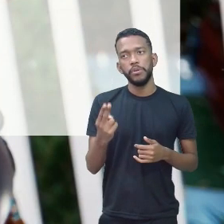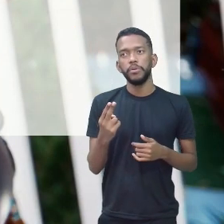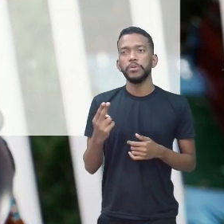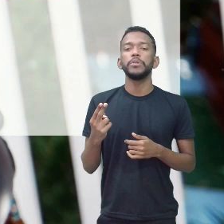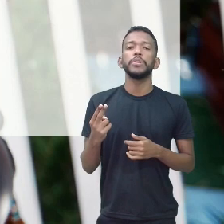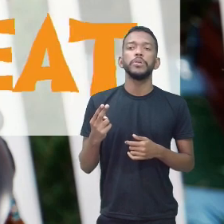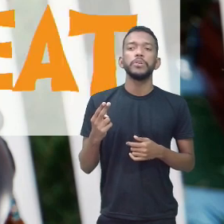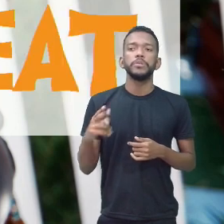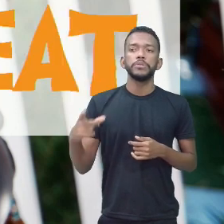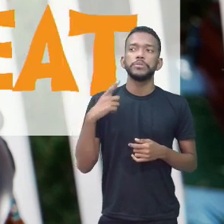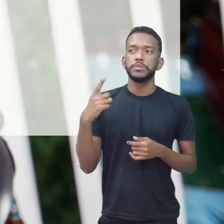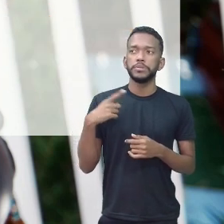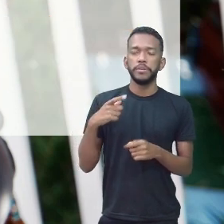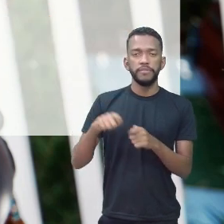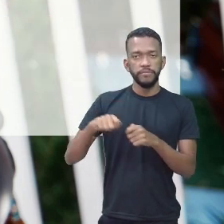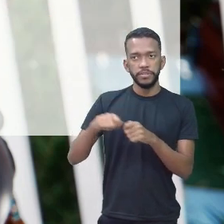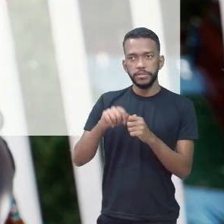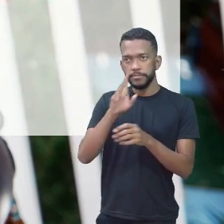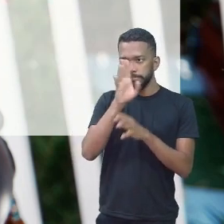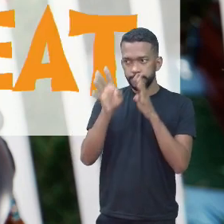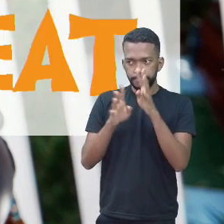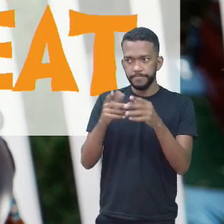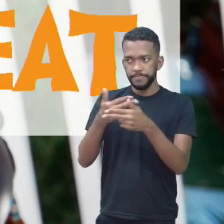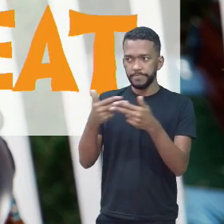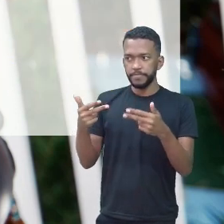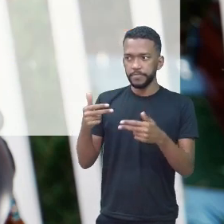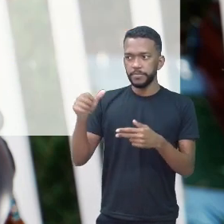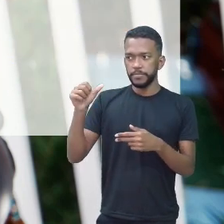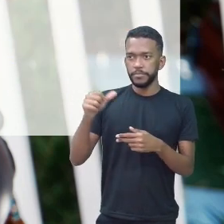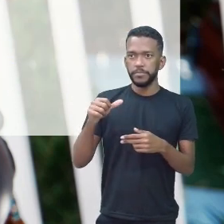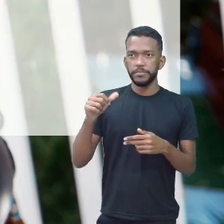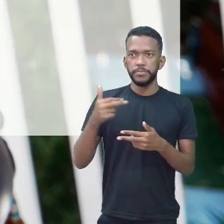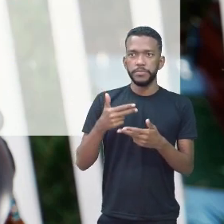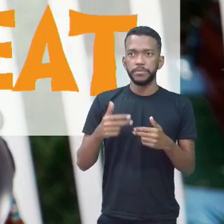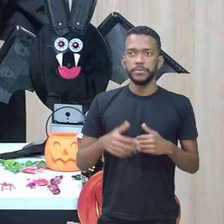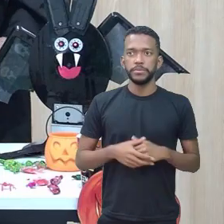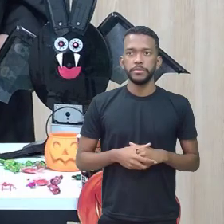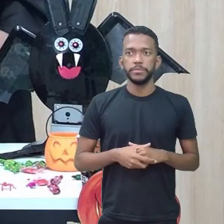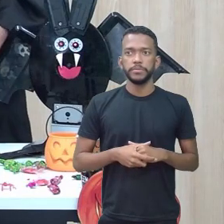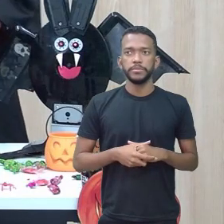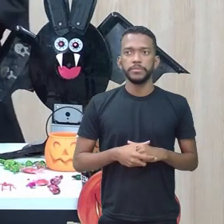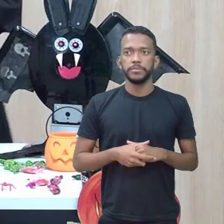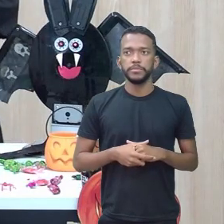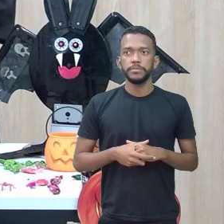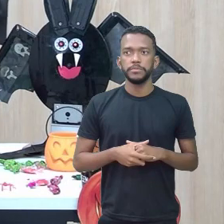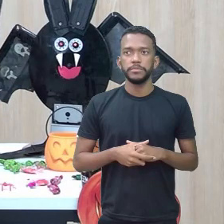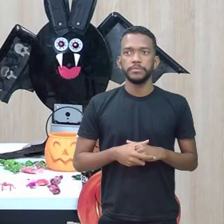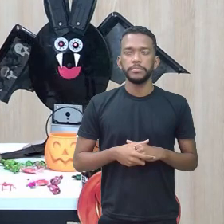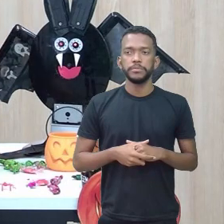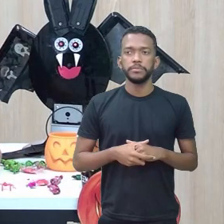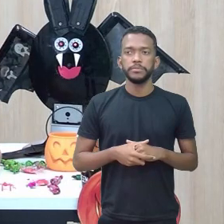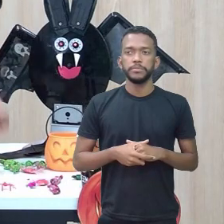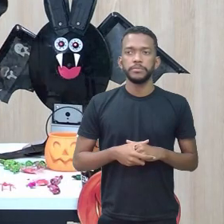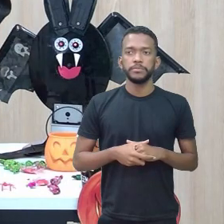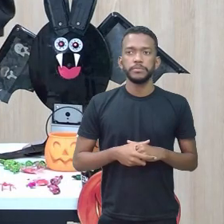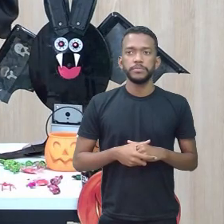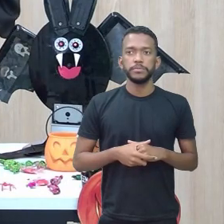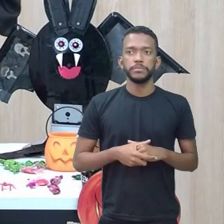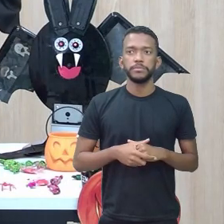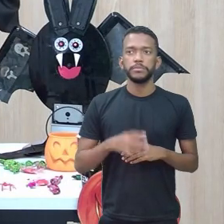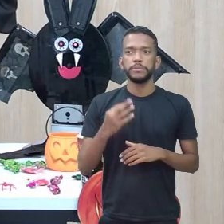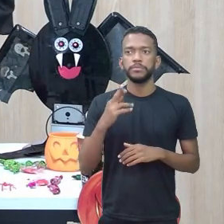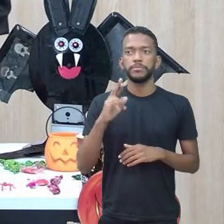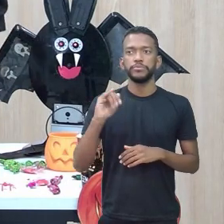você vai fazer aquele tratamento da melhor forma possível, que é através dos docinhos. Então, ao pé da letra fica mais ou menos dessa forma, né? Tricks or